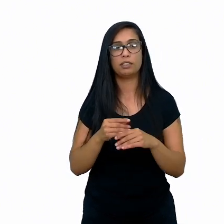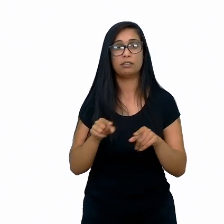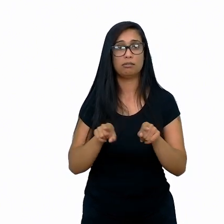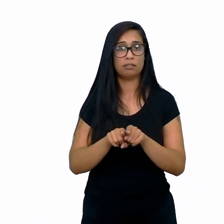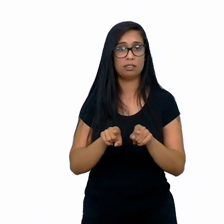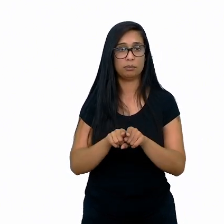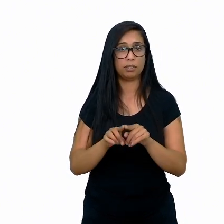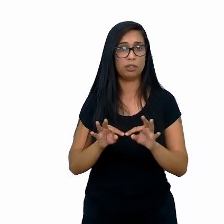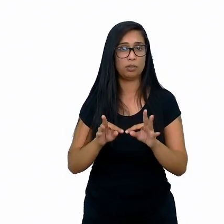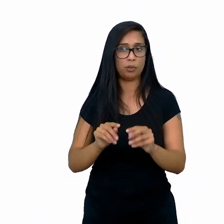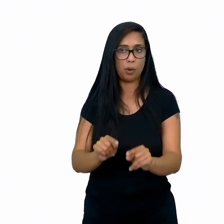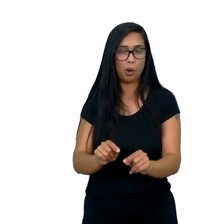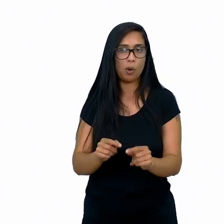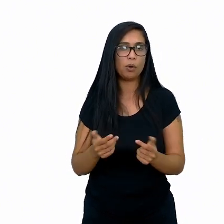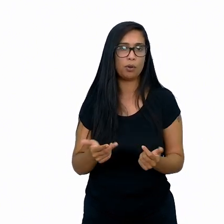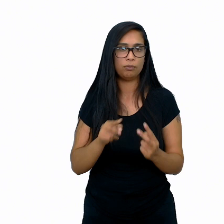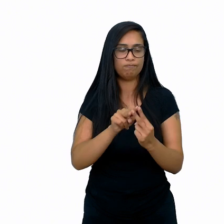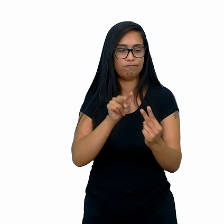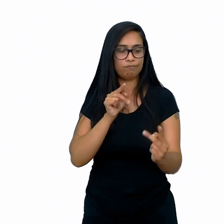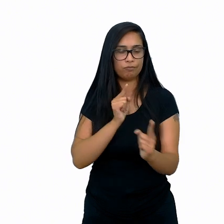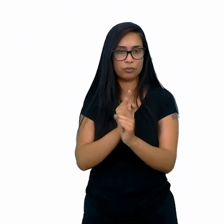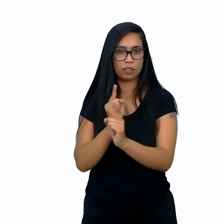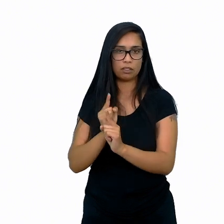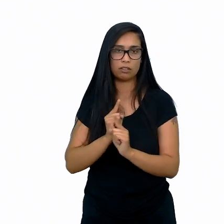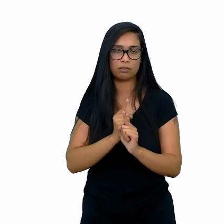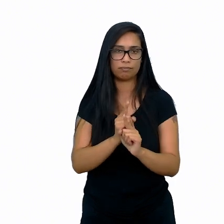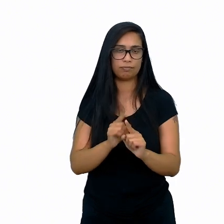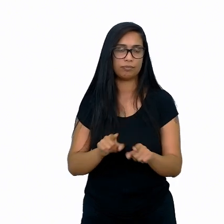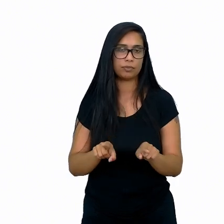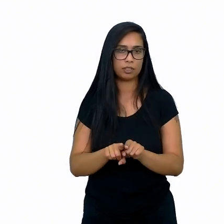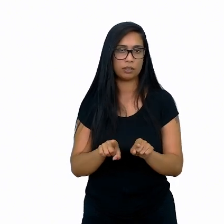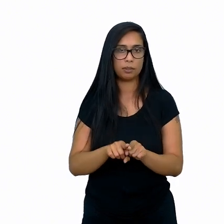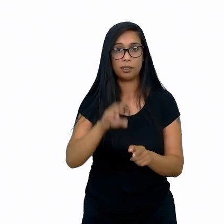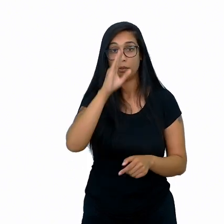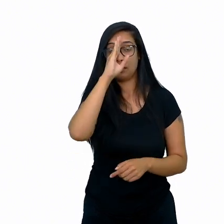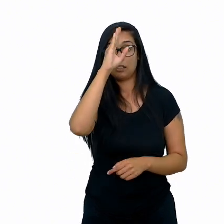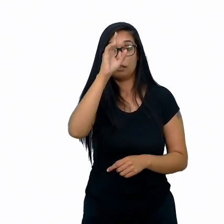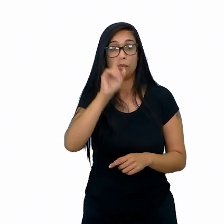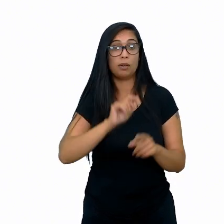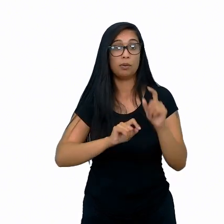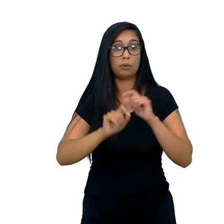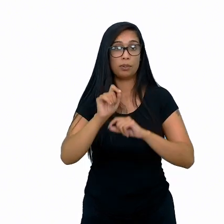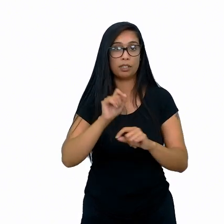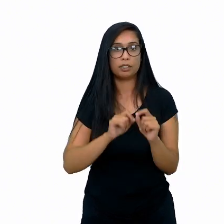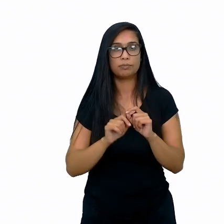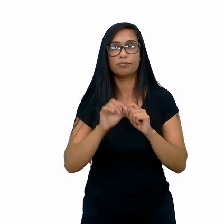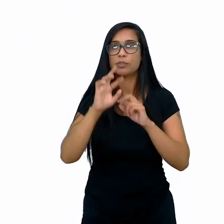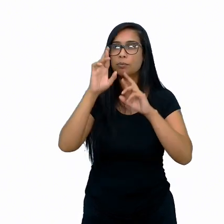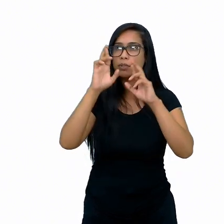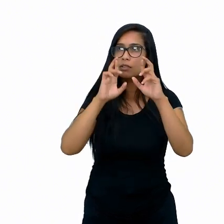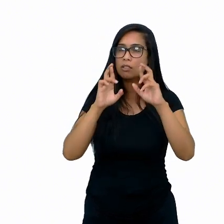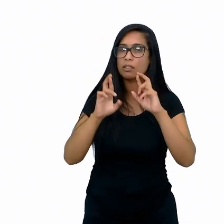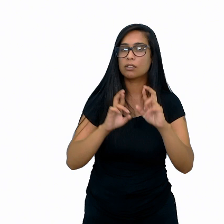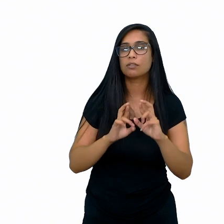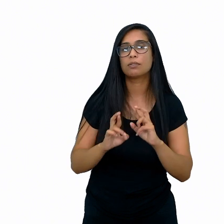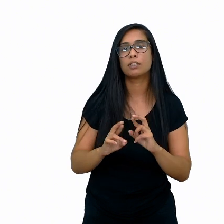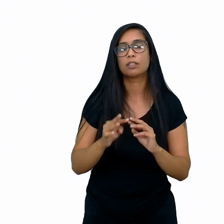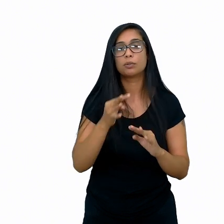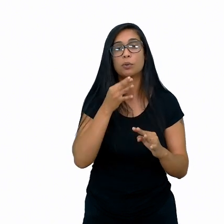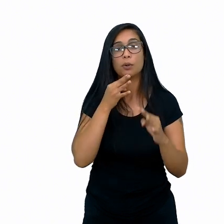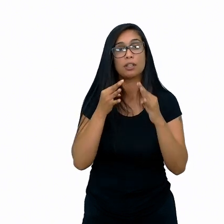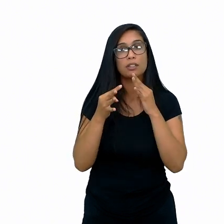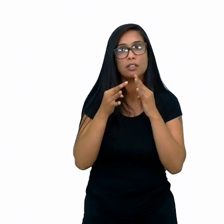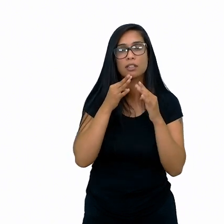encontro. Então, a princípio, né, nós começamos analisando e conhecendo, a princípio,